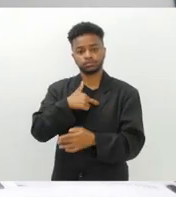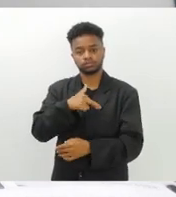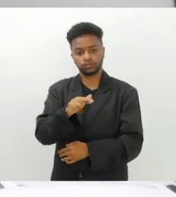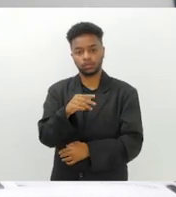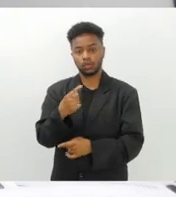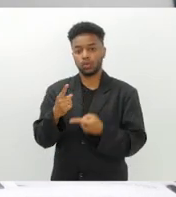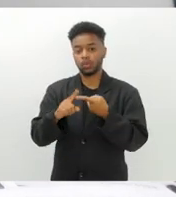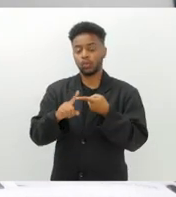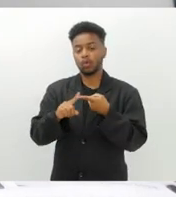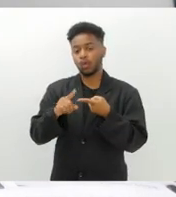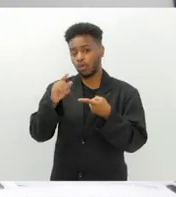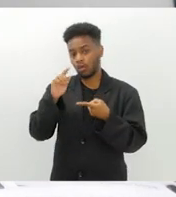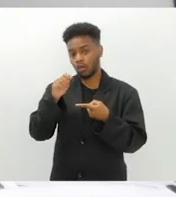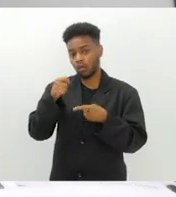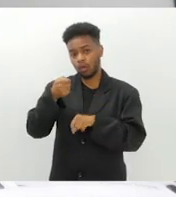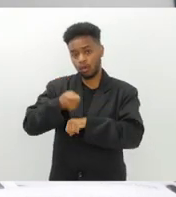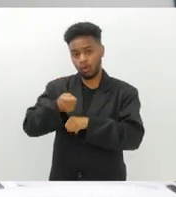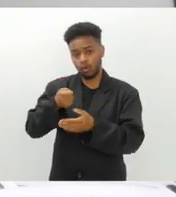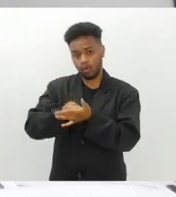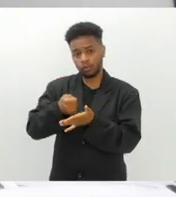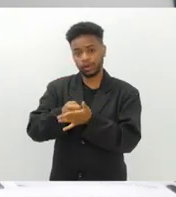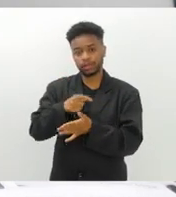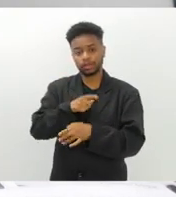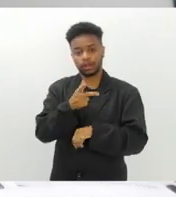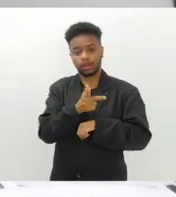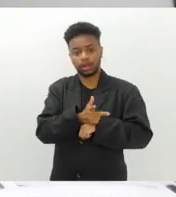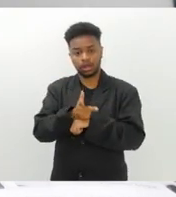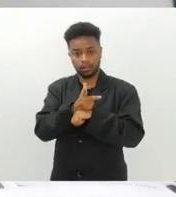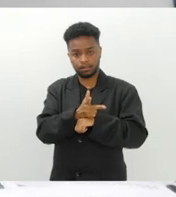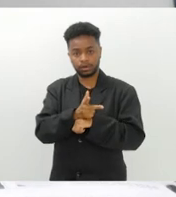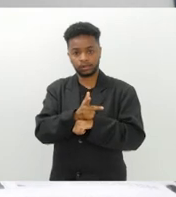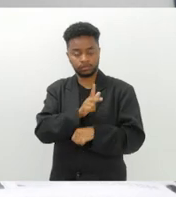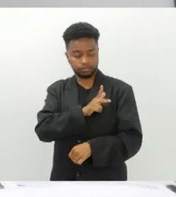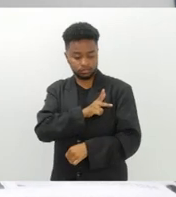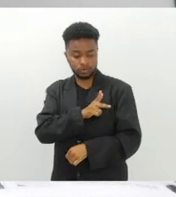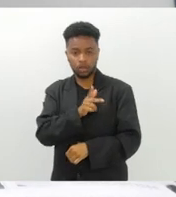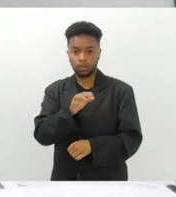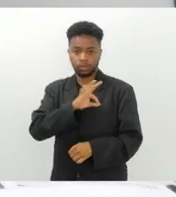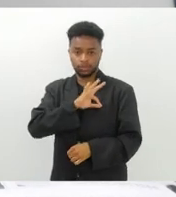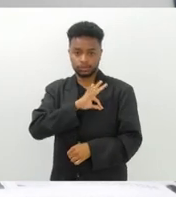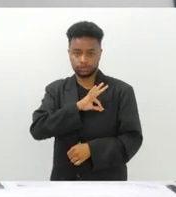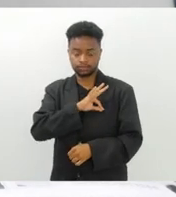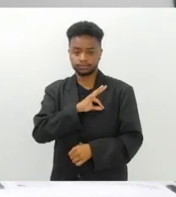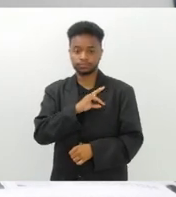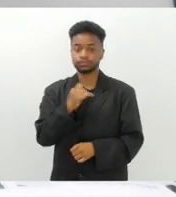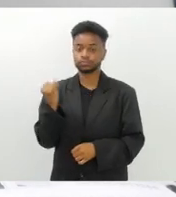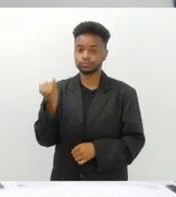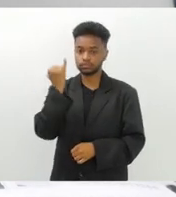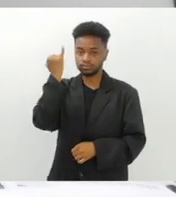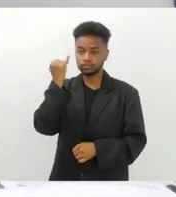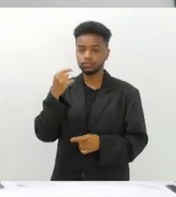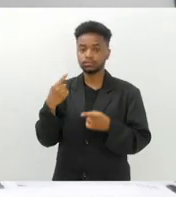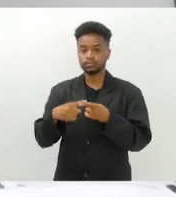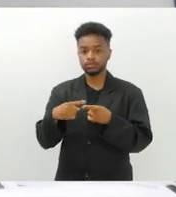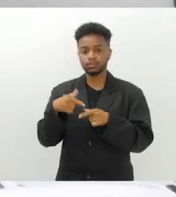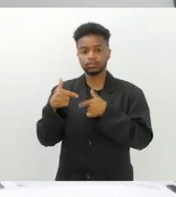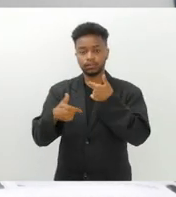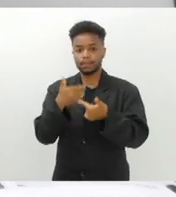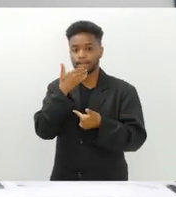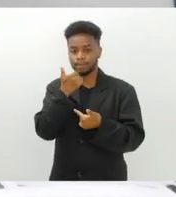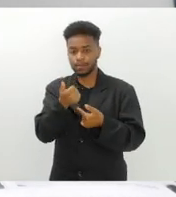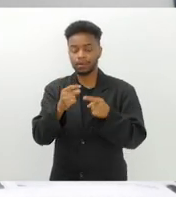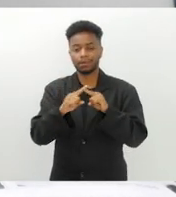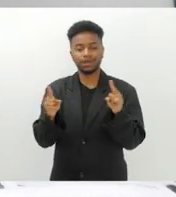obriga a ter câmeras nos uniformes dos policiais. Câmera, muito importante. Mais eficiência com menos